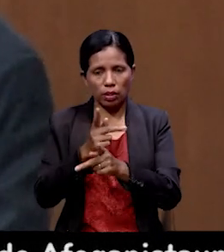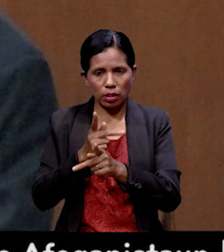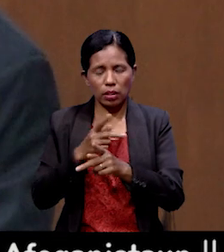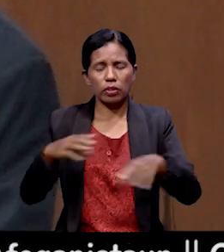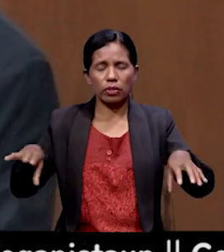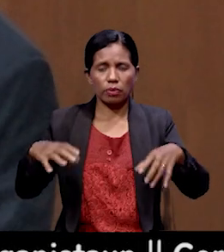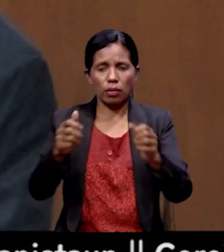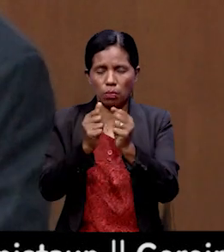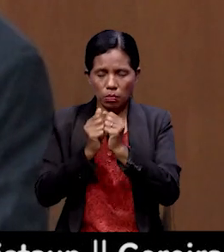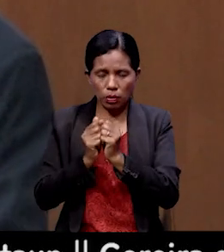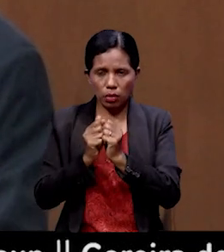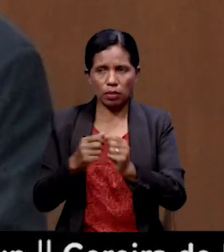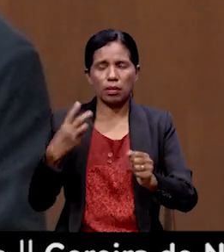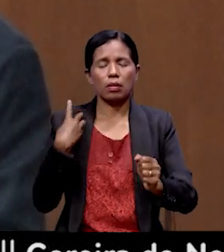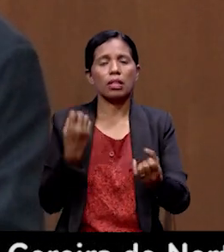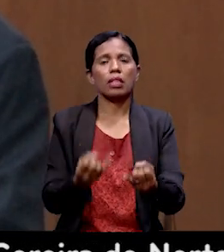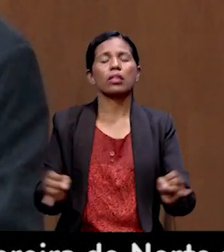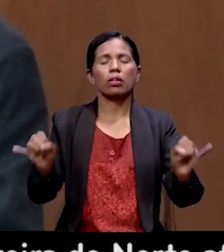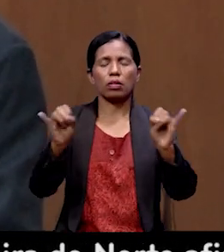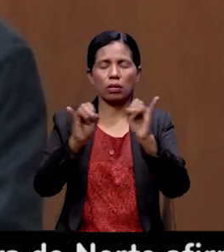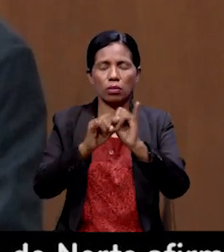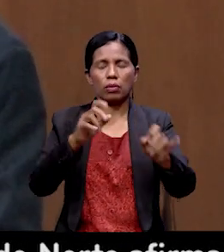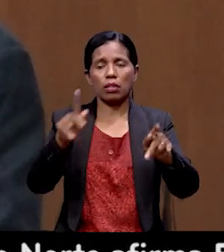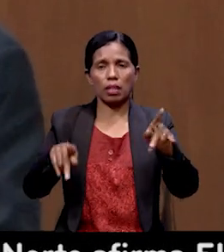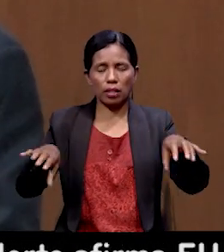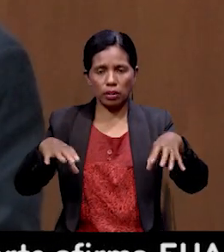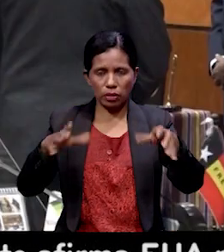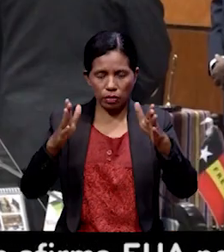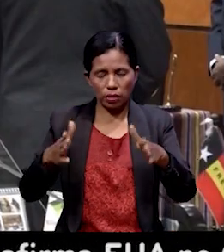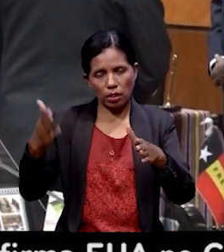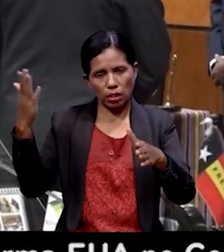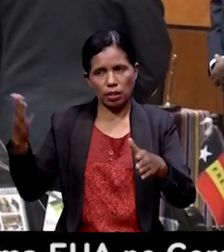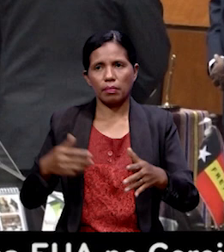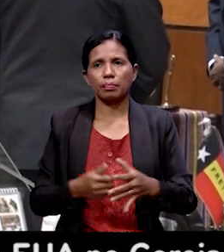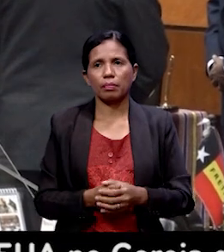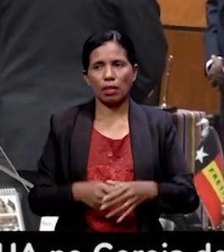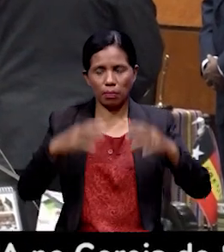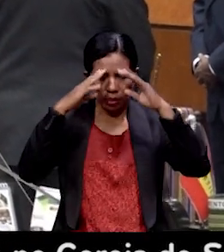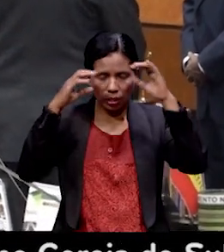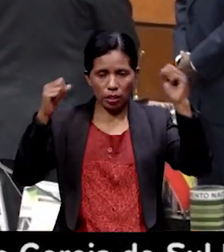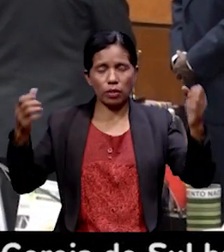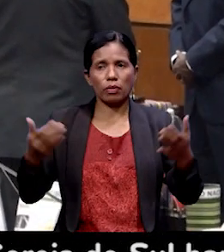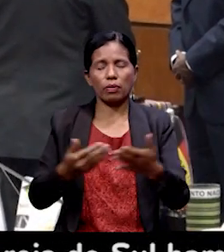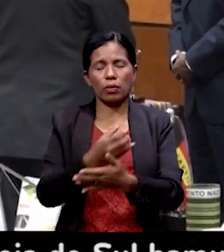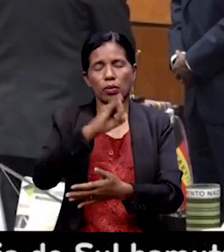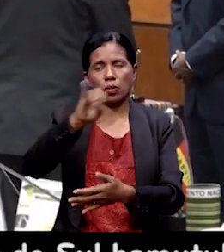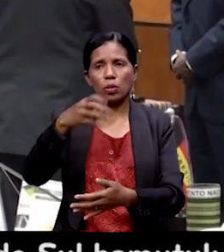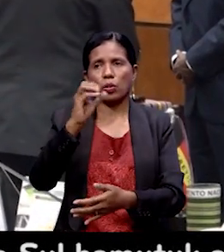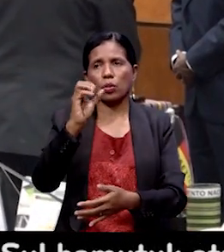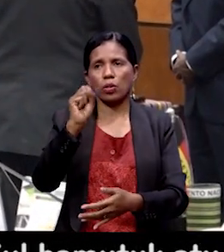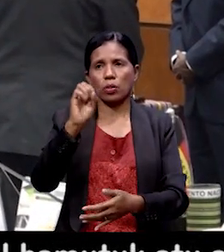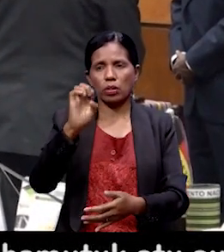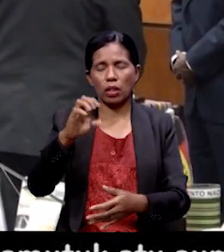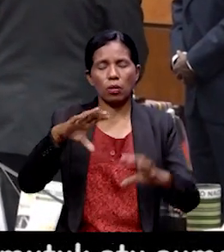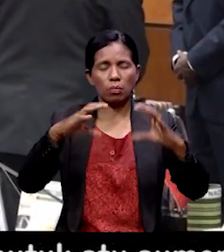na colaboração entre instituição, no pessoal serviço CIRA e terreno. Presidente Fonsené José Agostinho Belo promete,